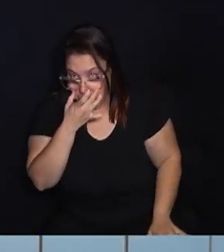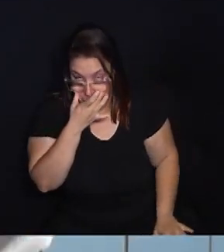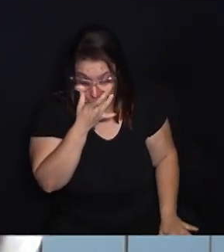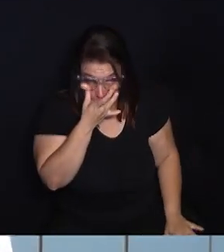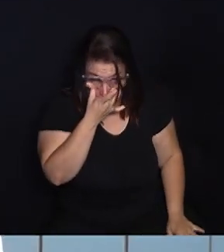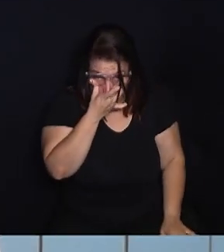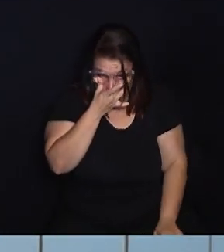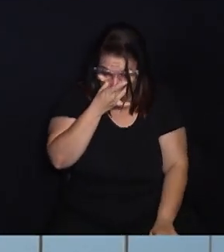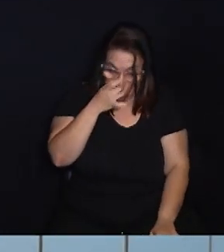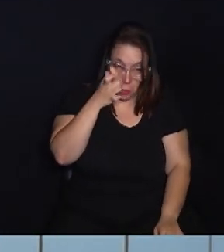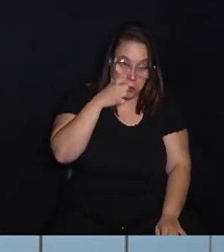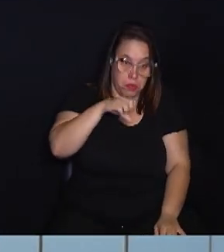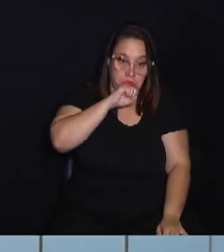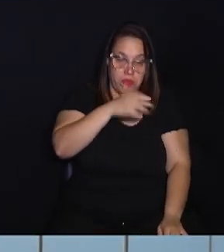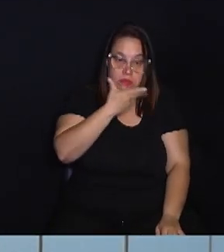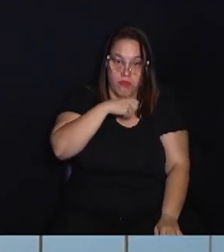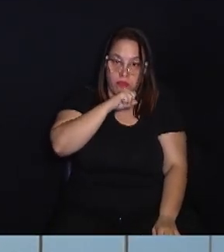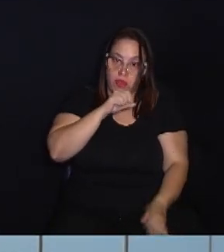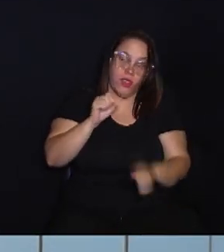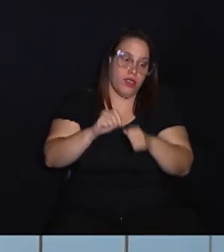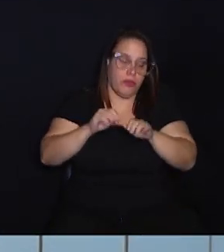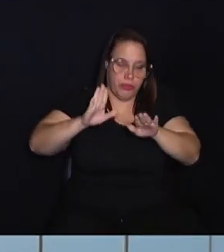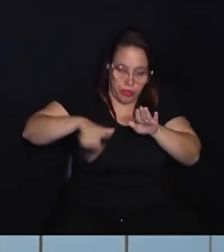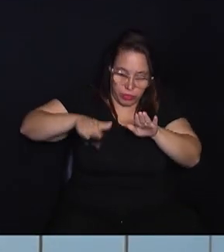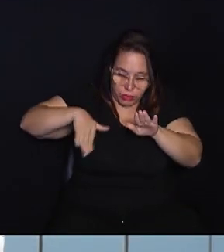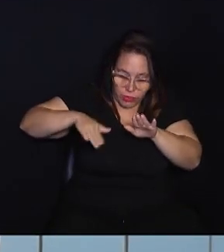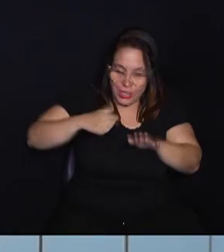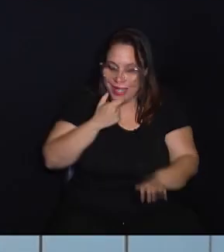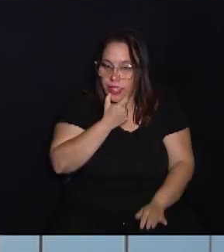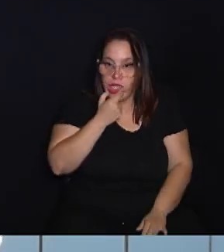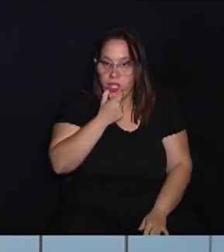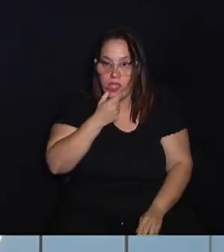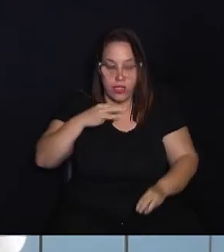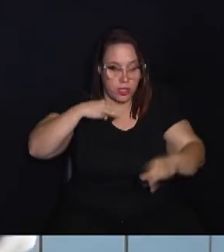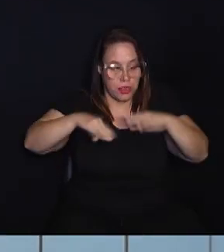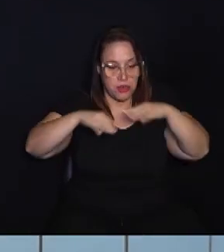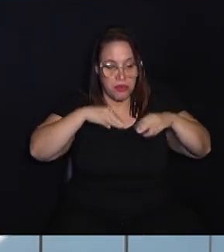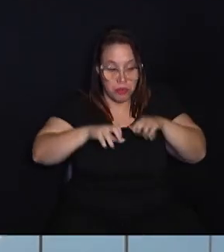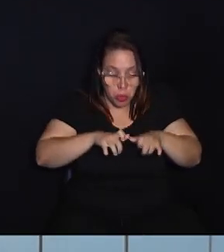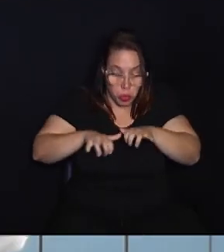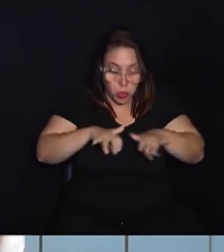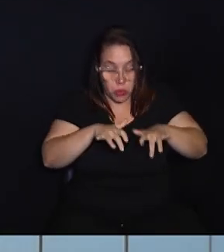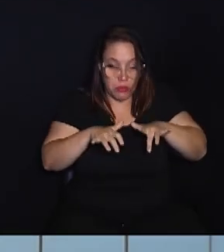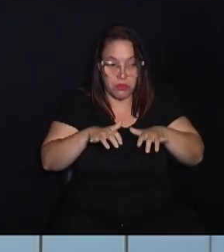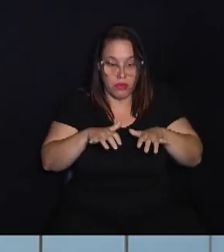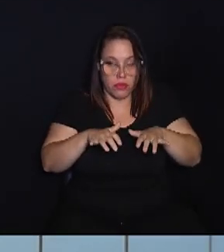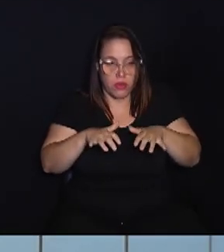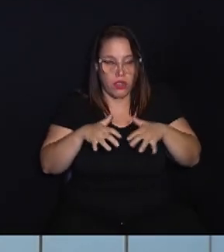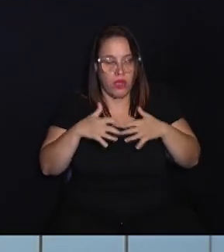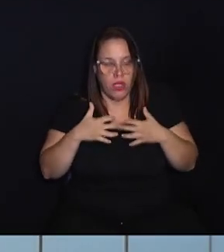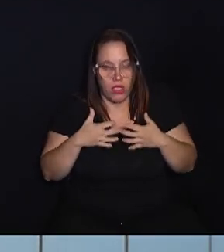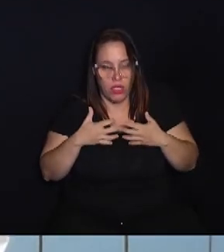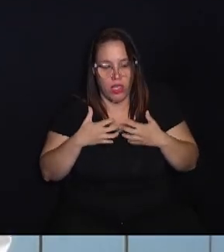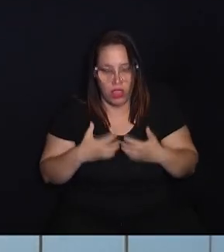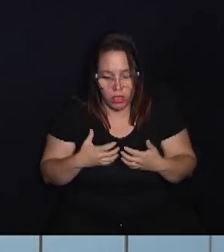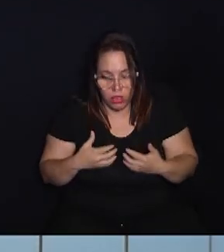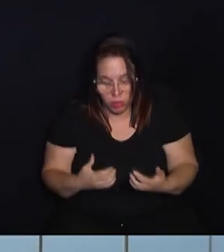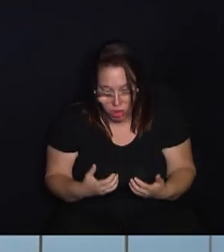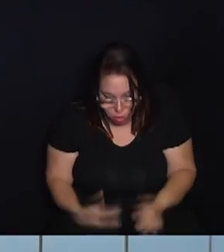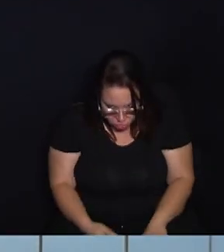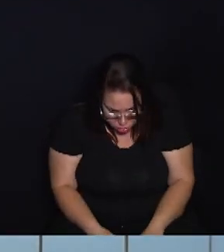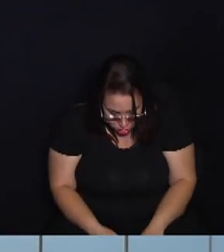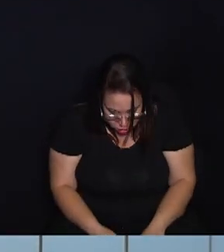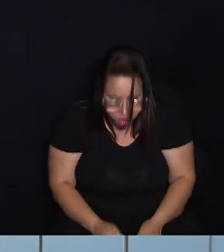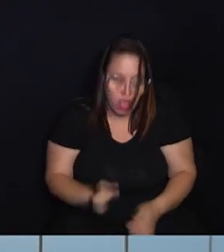pais mandam a criança fazer natação, inglês, música, piano. Fica sobrecarregando as crianças com muita